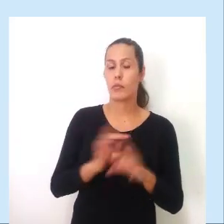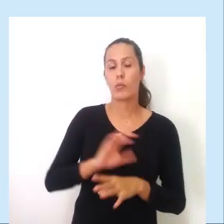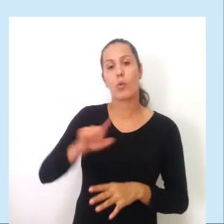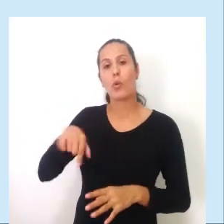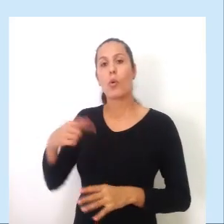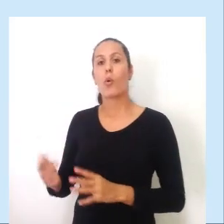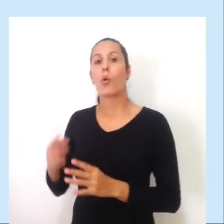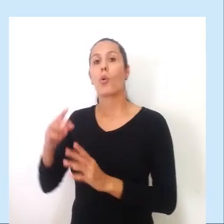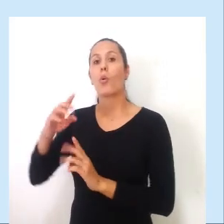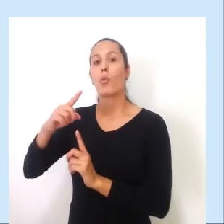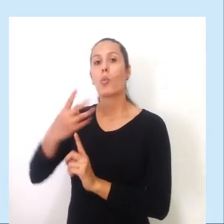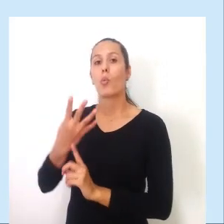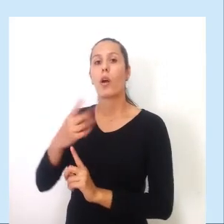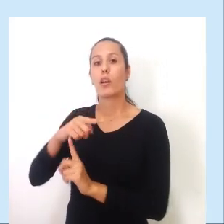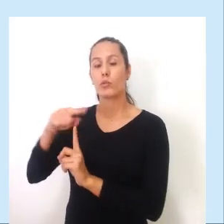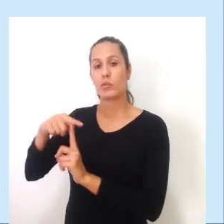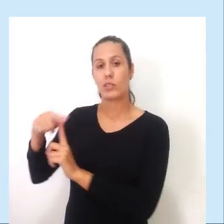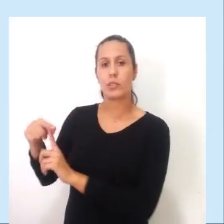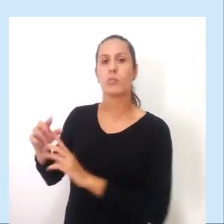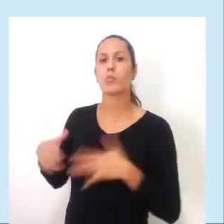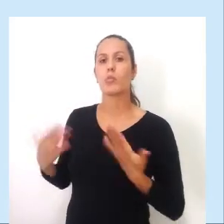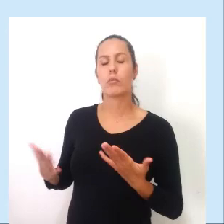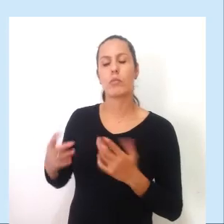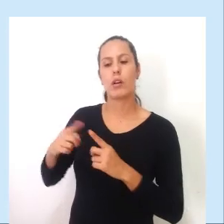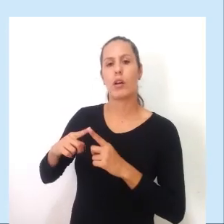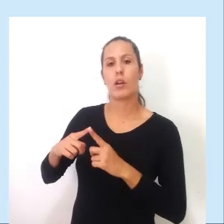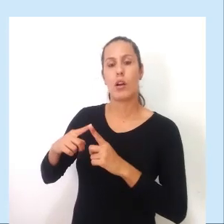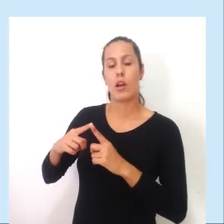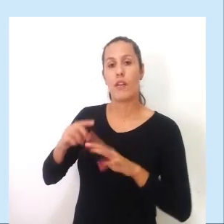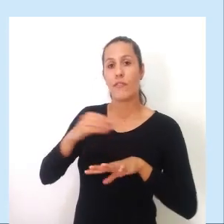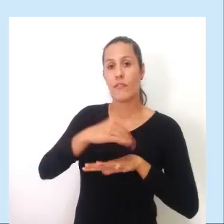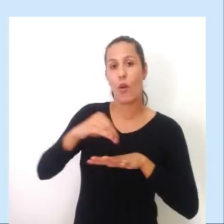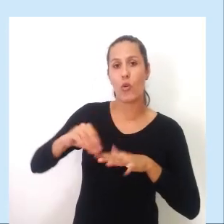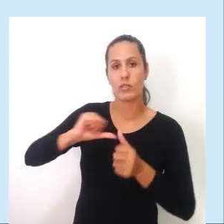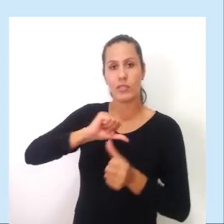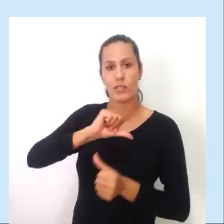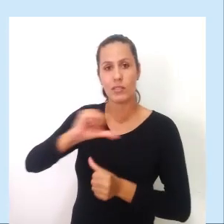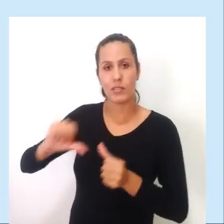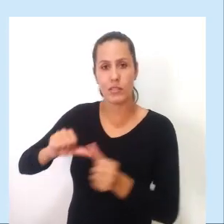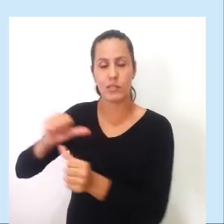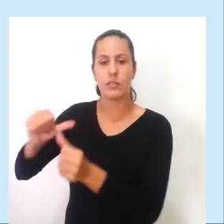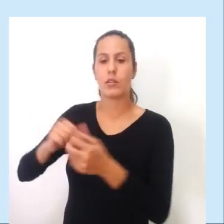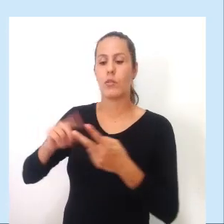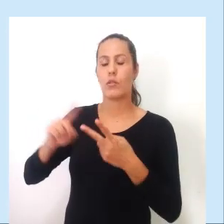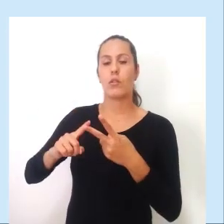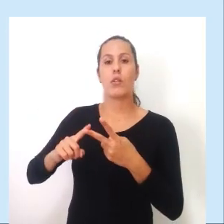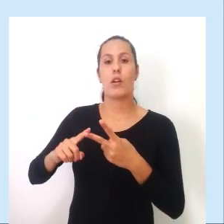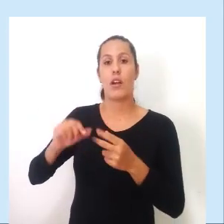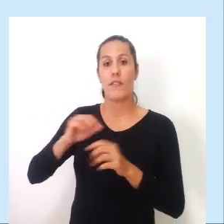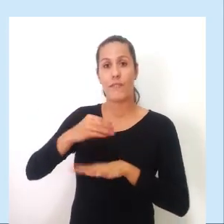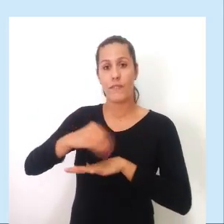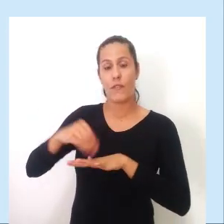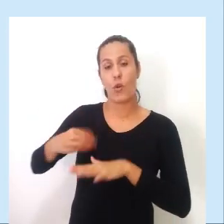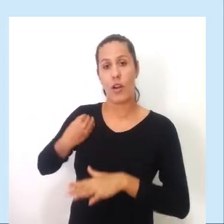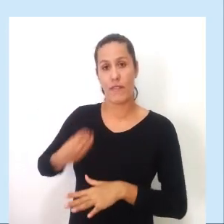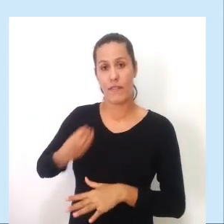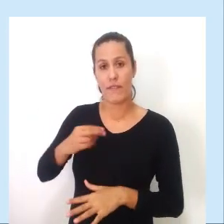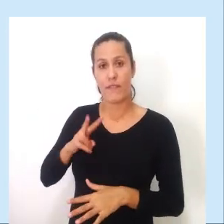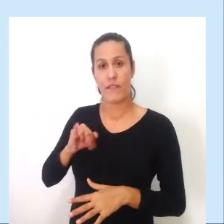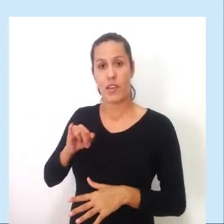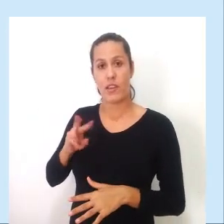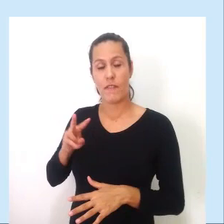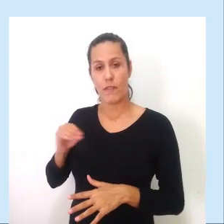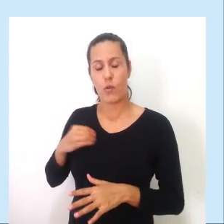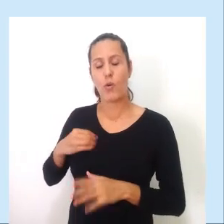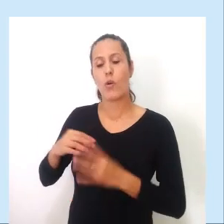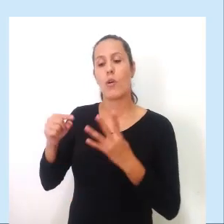4 tipos: fósseis de transição, fósseis vivos, fósseis de